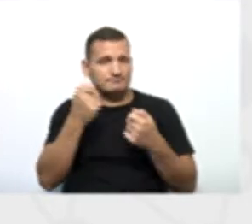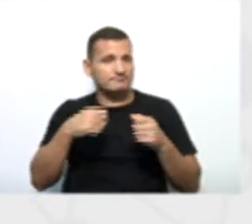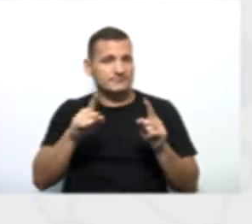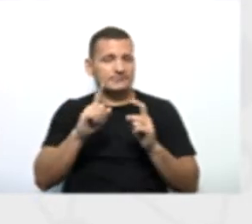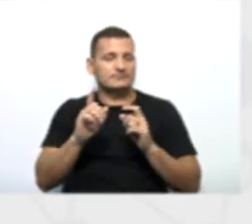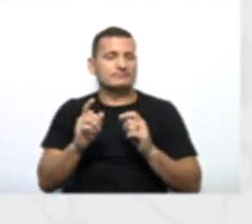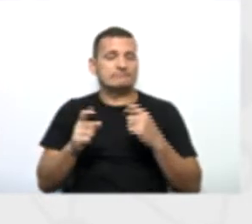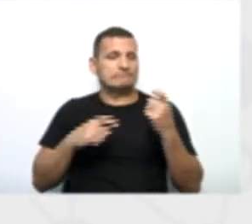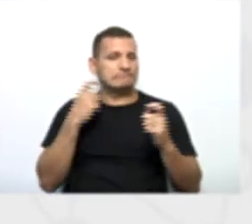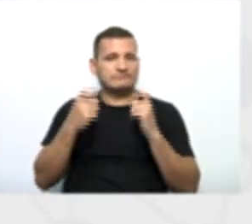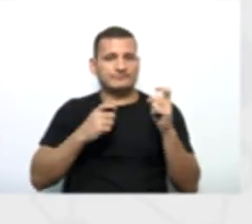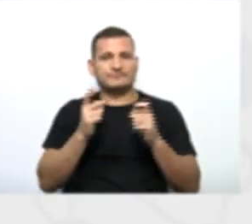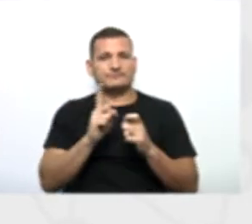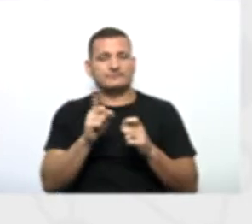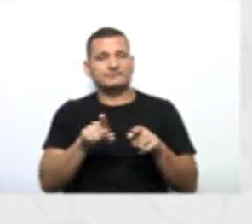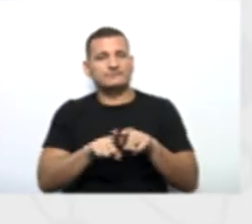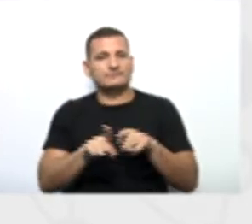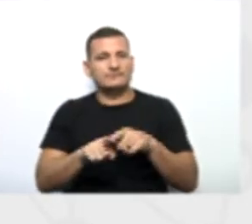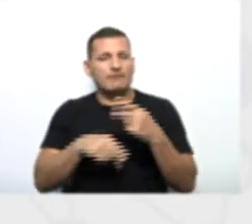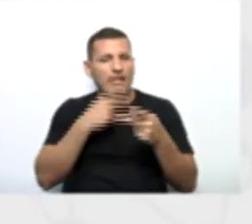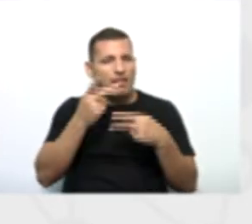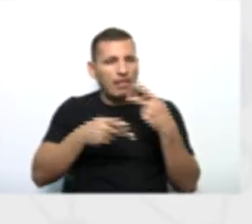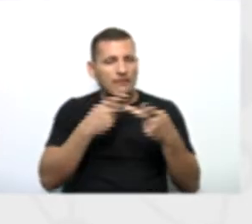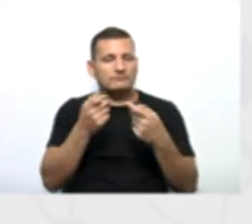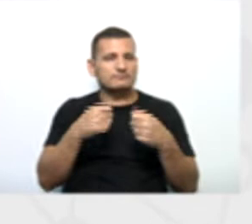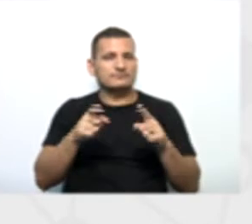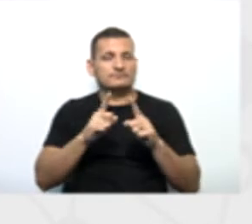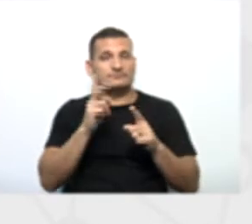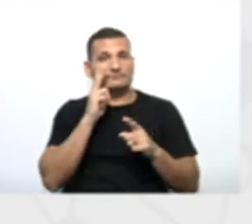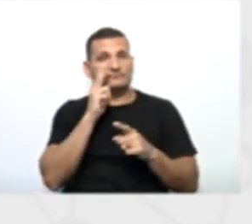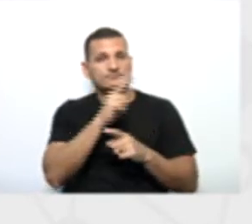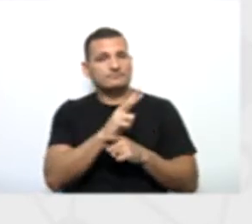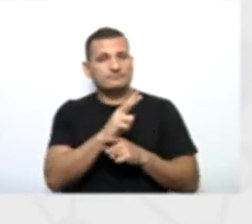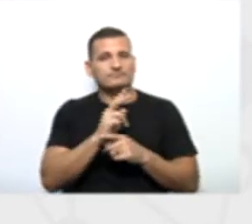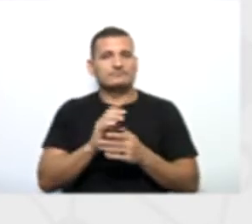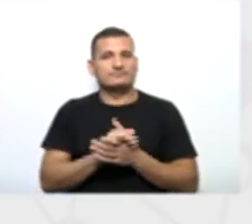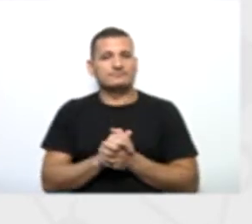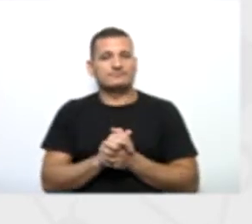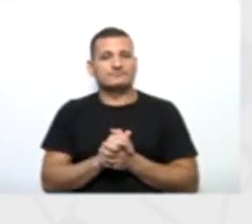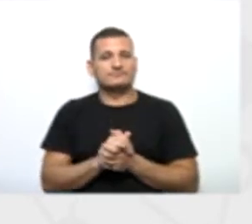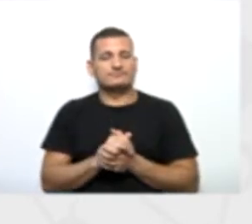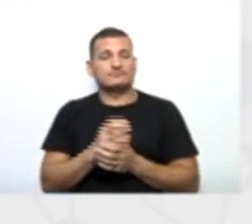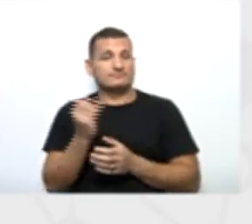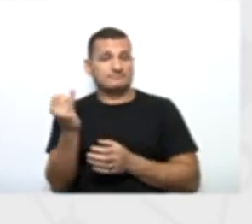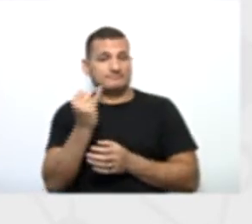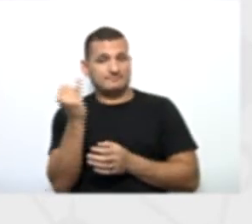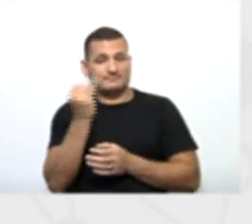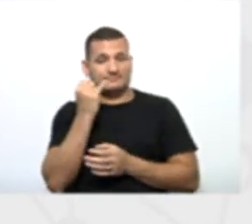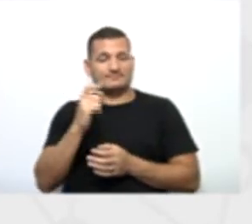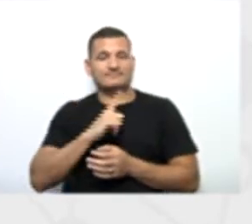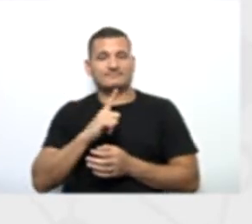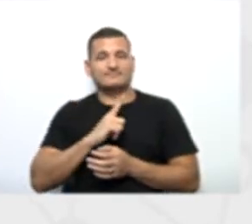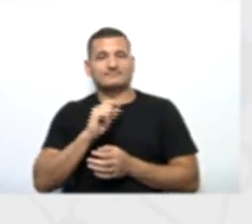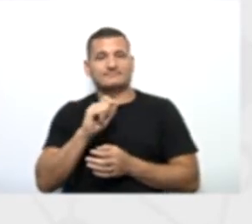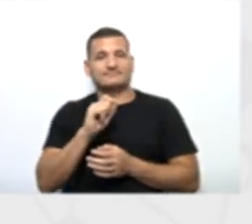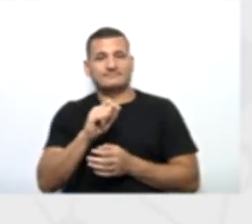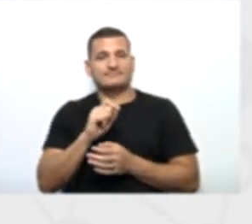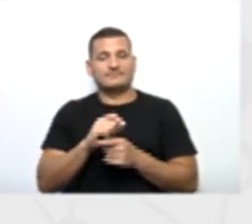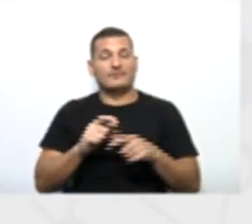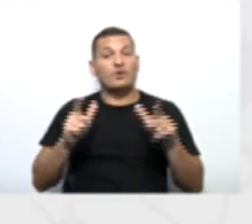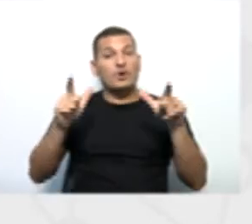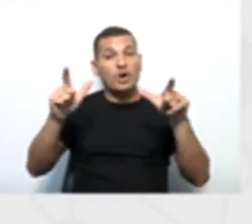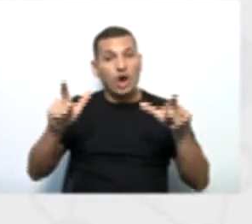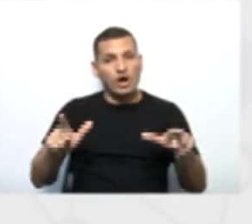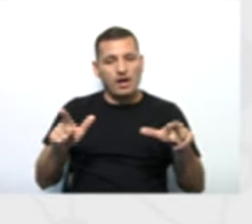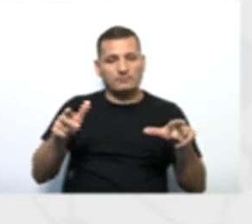precisa se desesperar e nem ficar falando fino dessa forma, rapaz. Olha lá então, é importante ter uma planta, não é, do local,